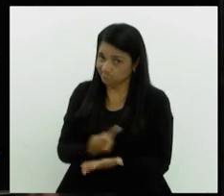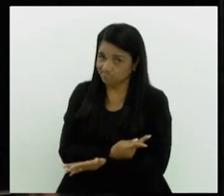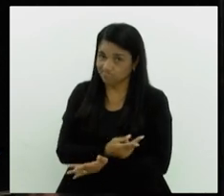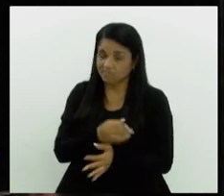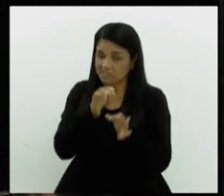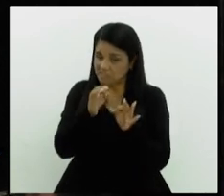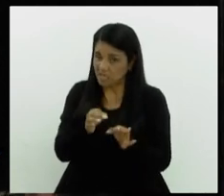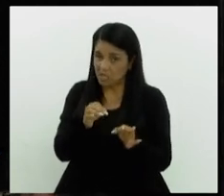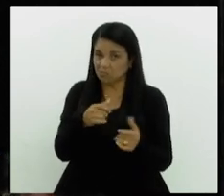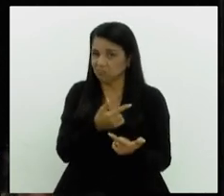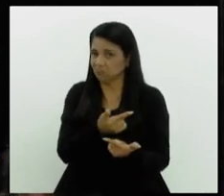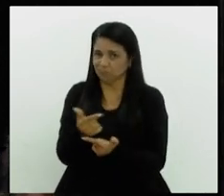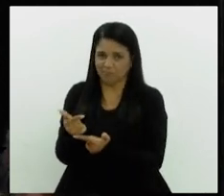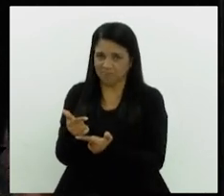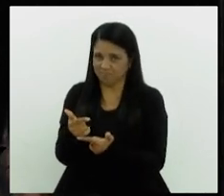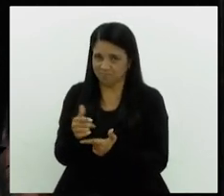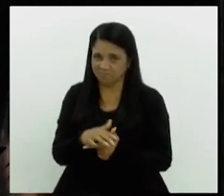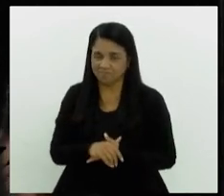Mas não teve jeito.